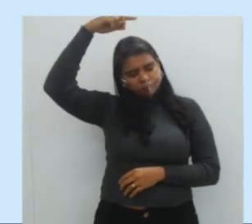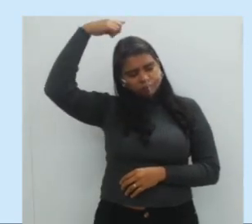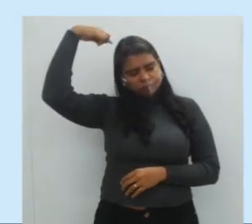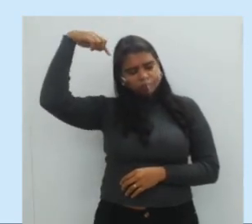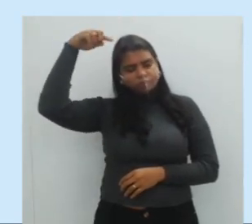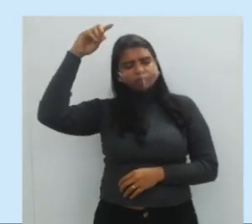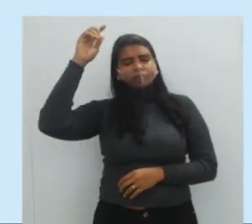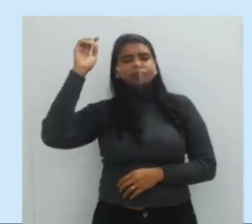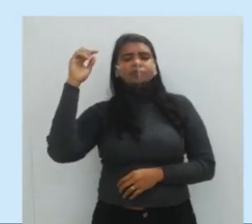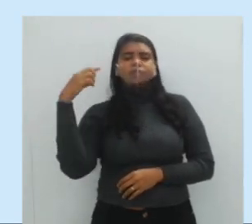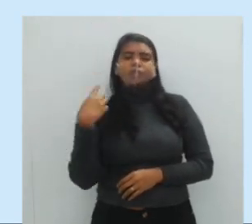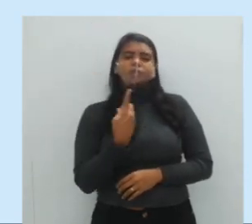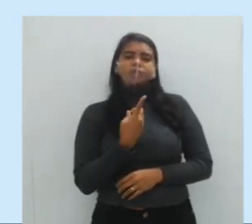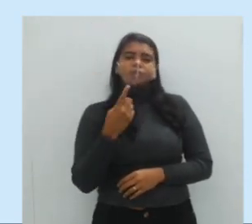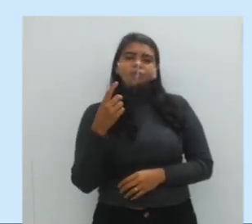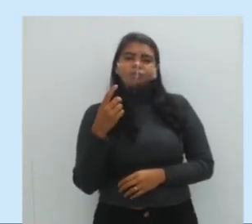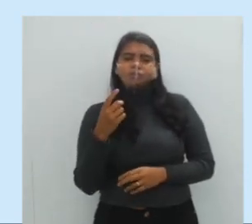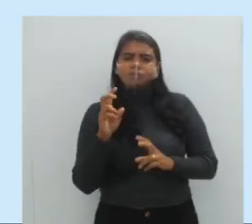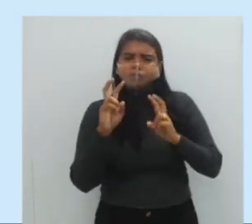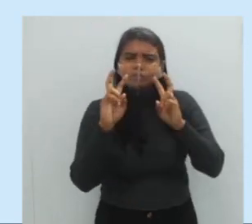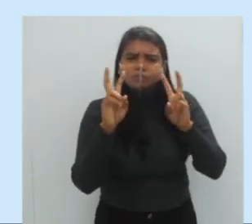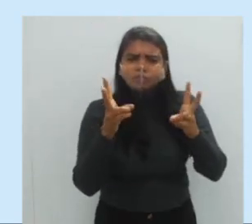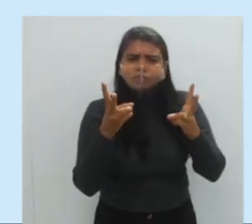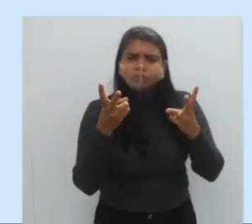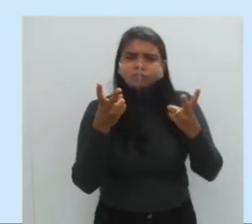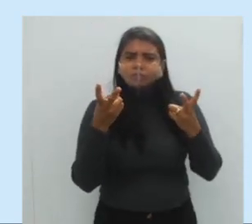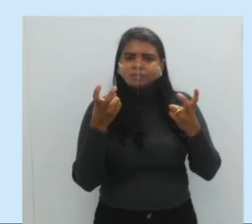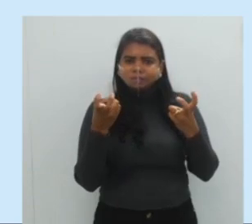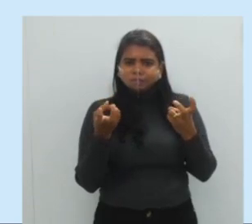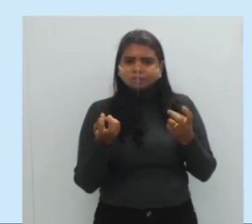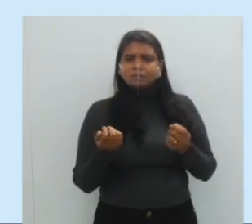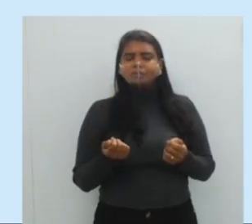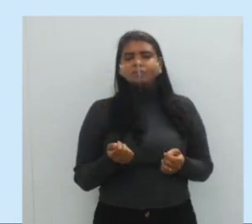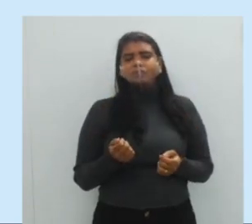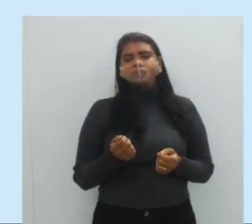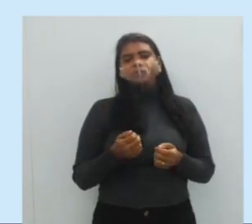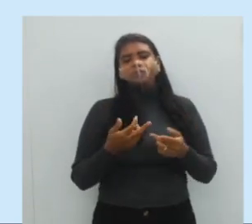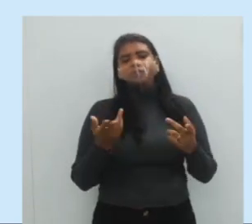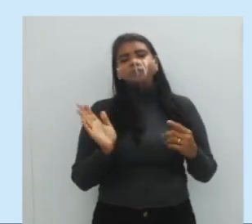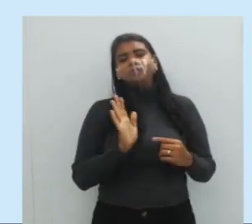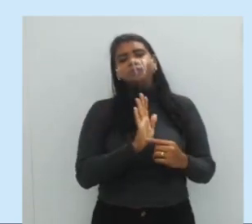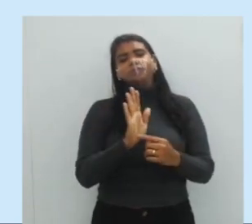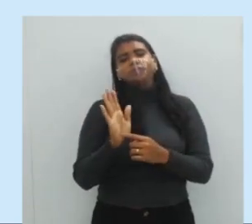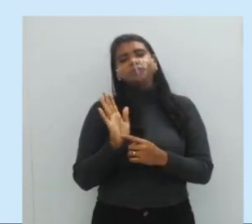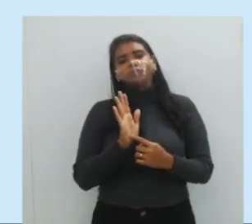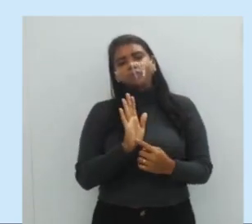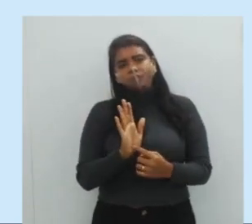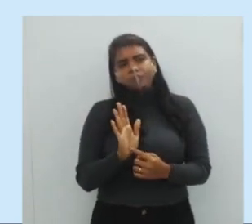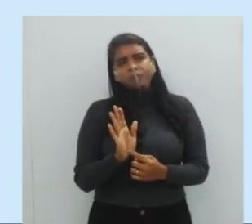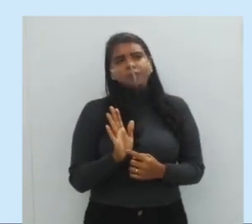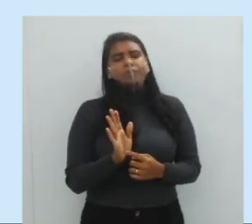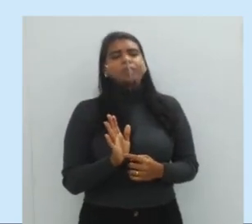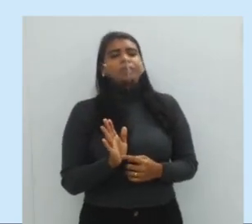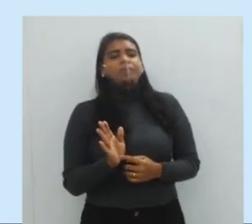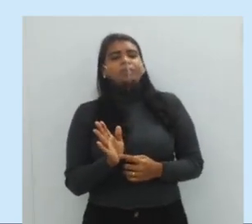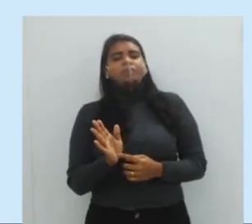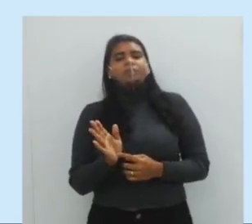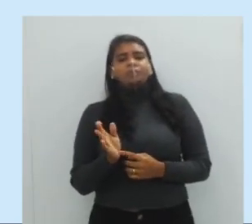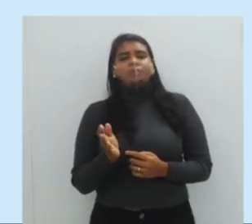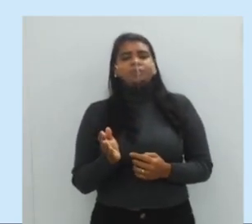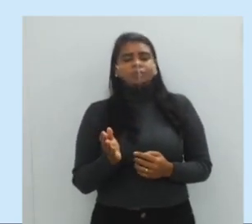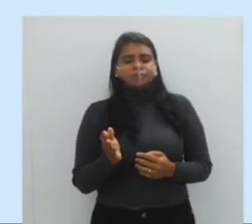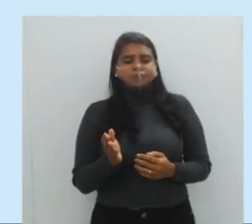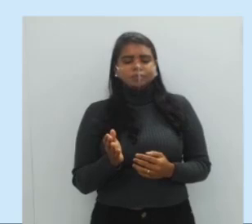questão do sagrado. Então, nós já observamos a questão dos símbolos que trazem dentro de si essa